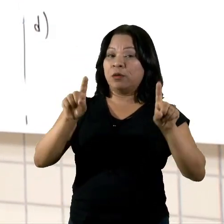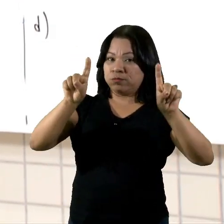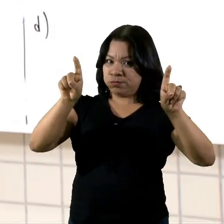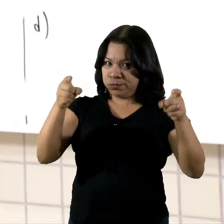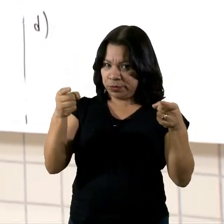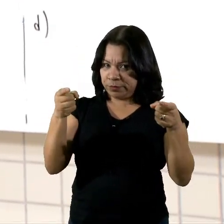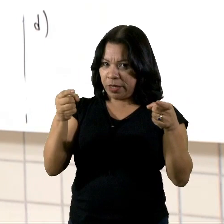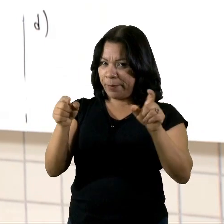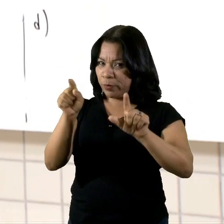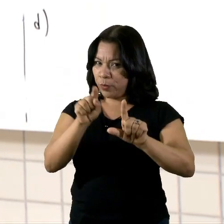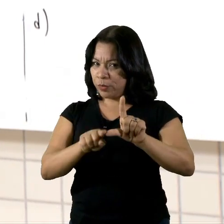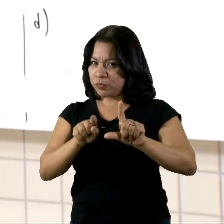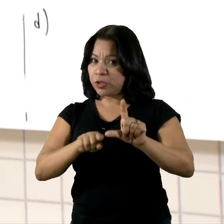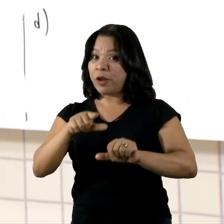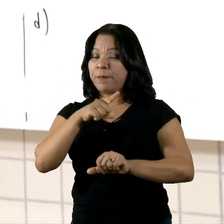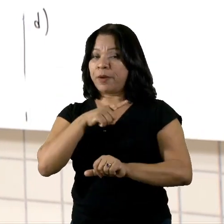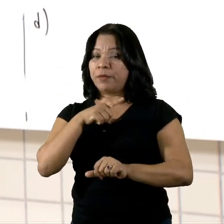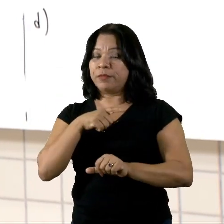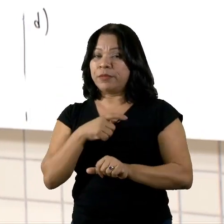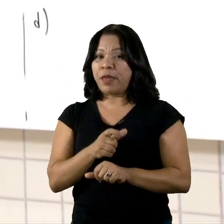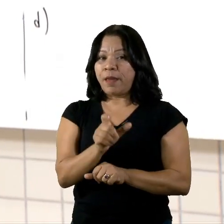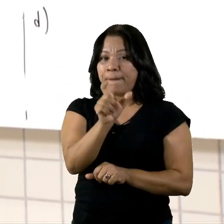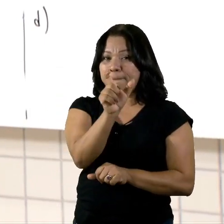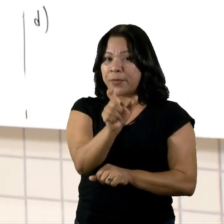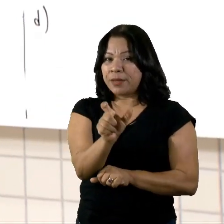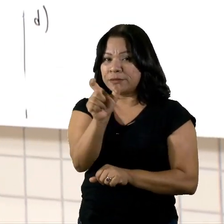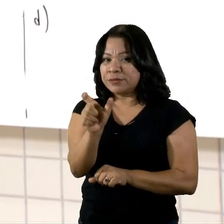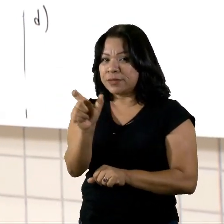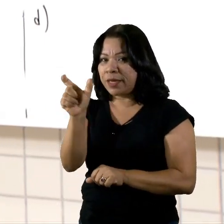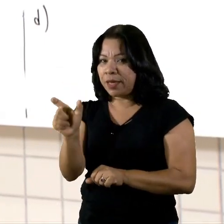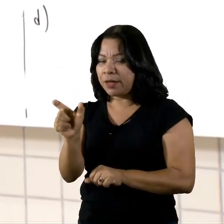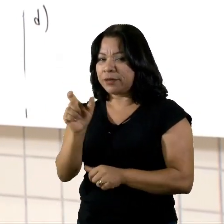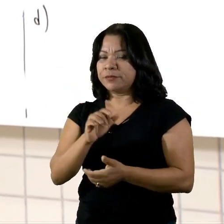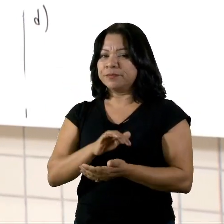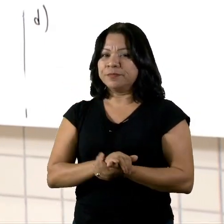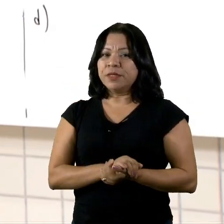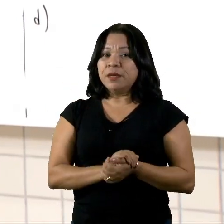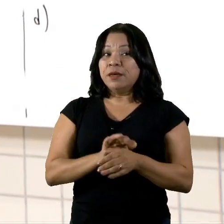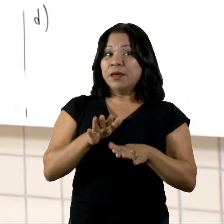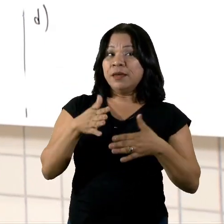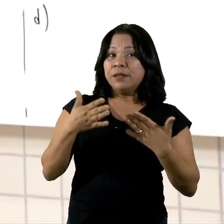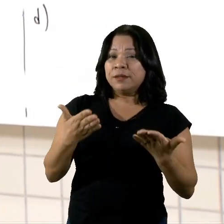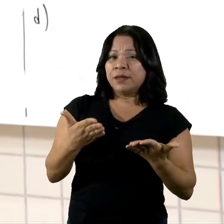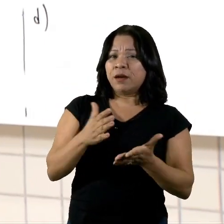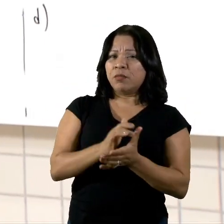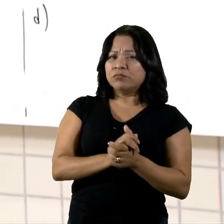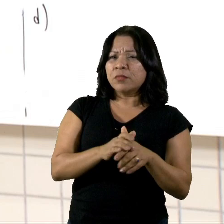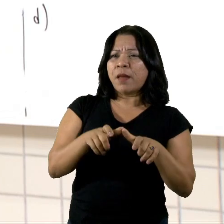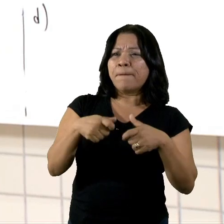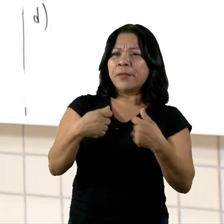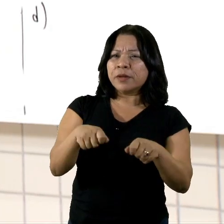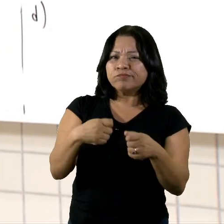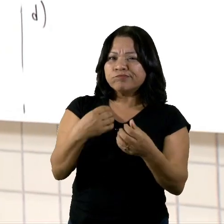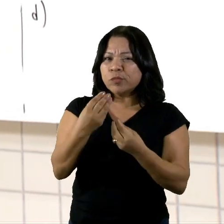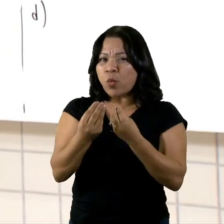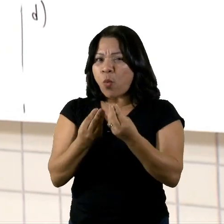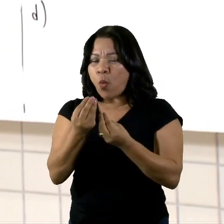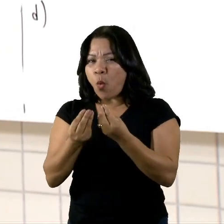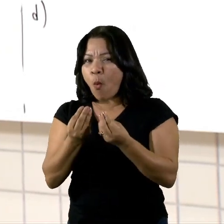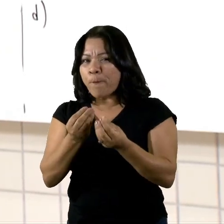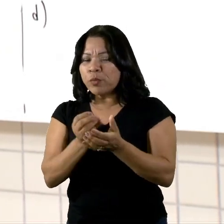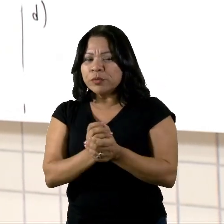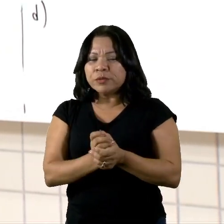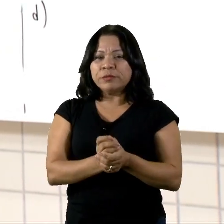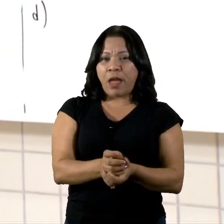tenho parcelas, certo? Só que quando a gente trabalha com expressões algébricas, a forma como nós vamos lidar com essas